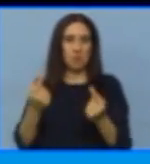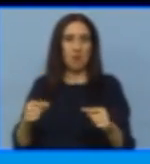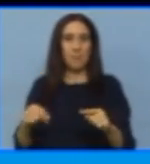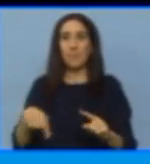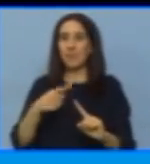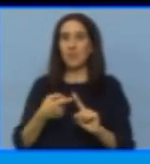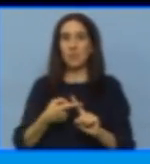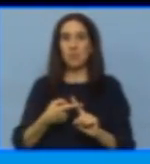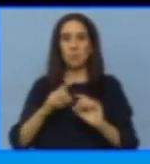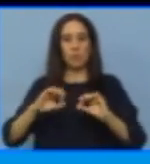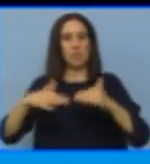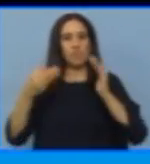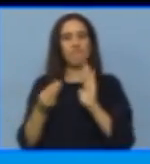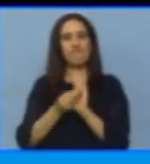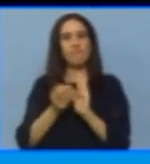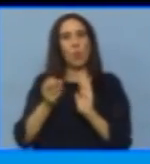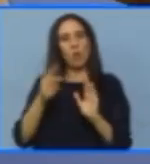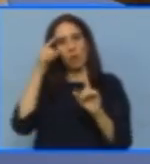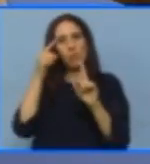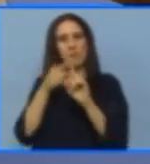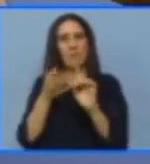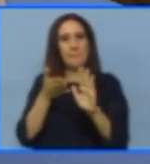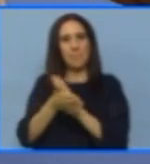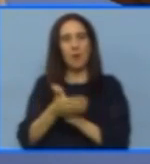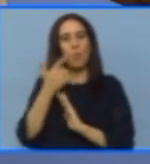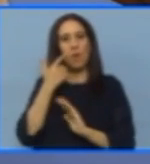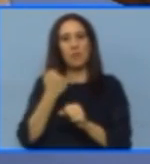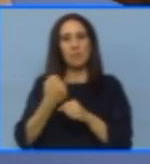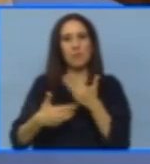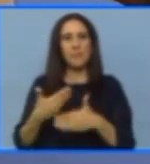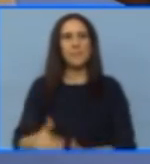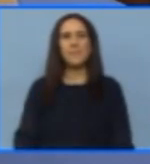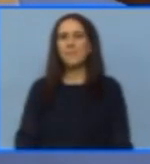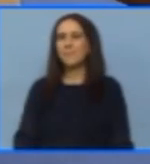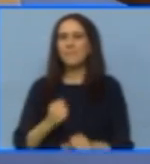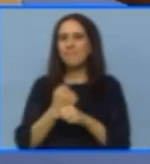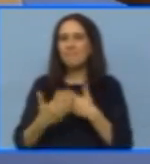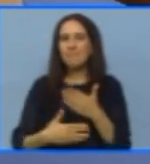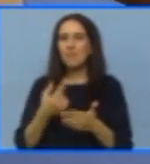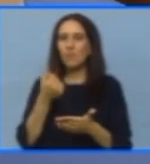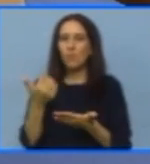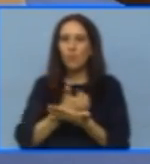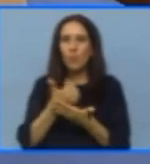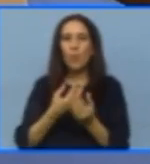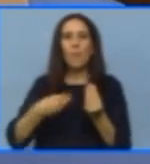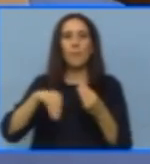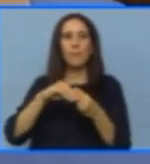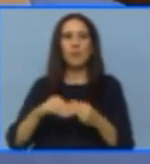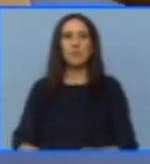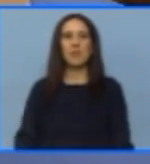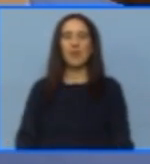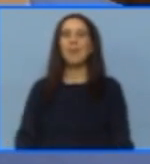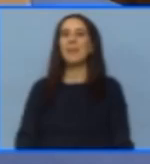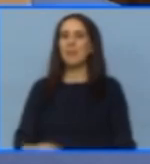ano nós metemos logo no início. Ok, o objetivo é ir ao ACANAC, vamos trabalhar para isso. E trabalhar consiste em quê? É recolher fundos ou mais que isso? É mais do que isso,